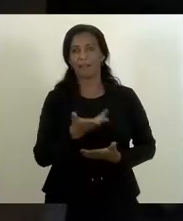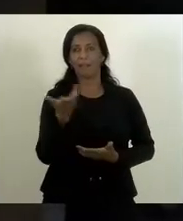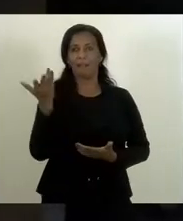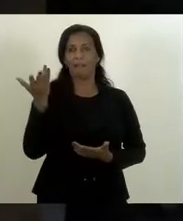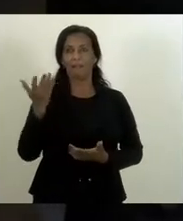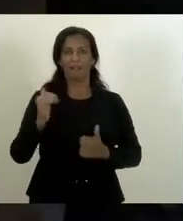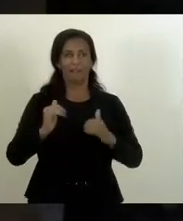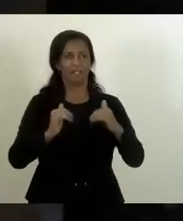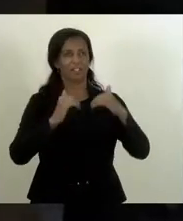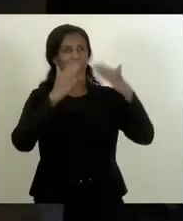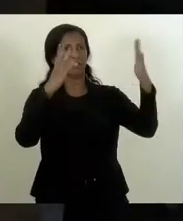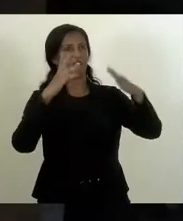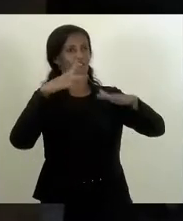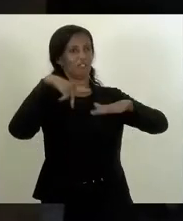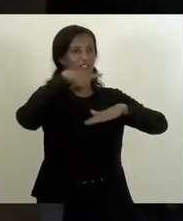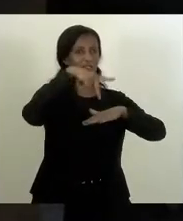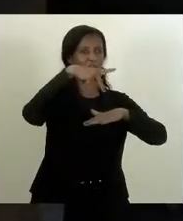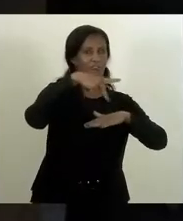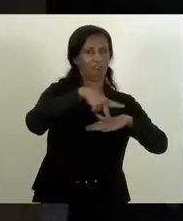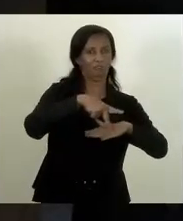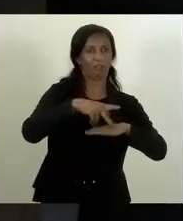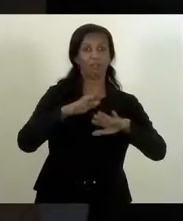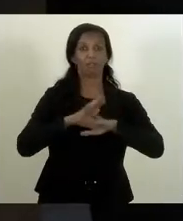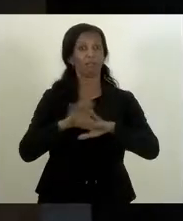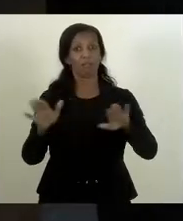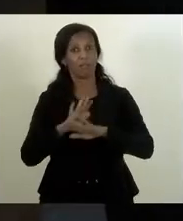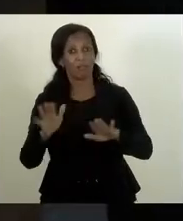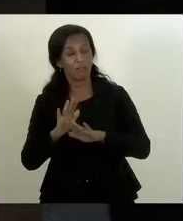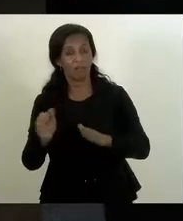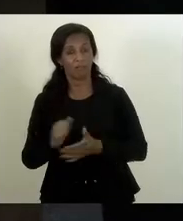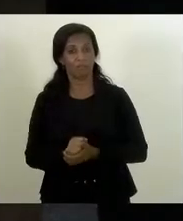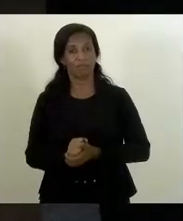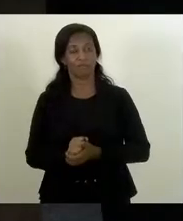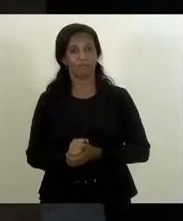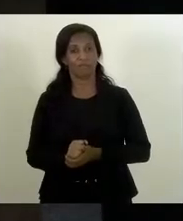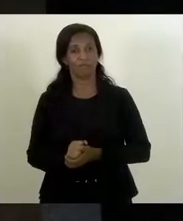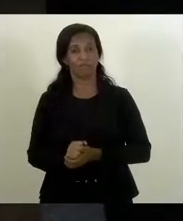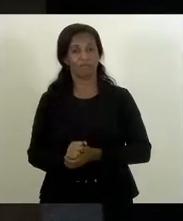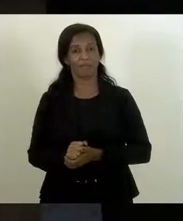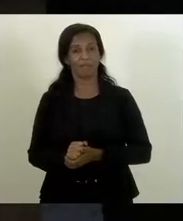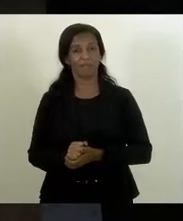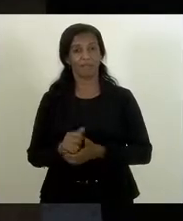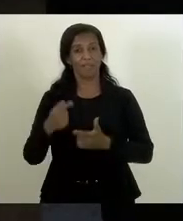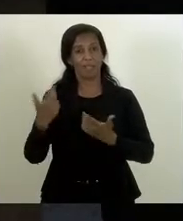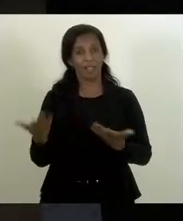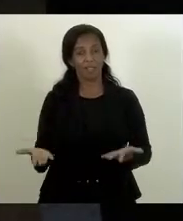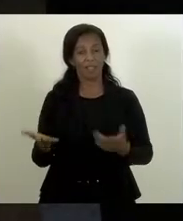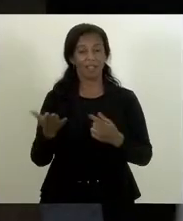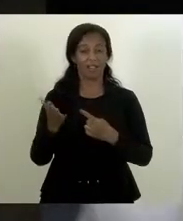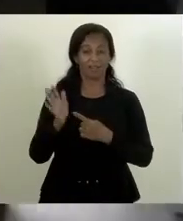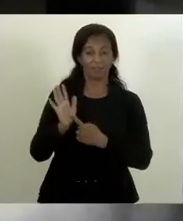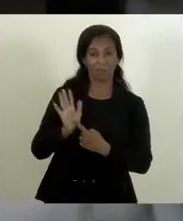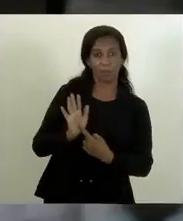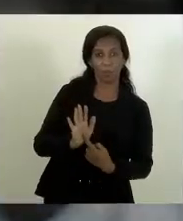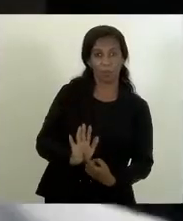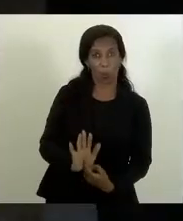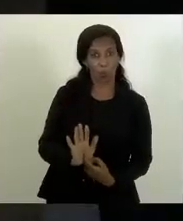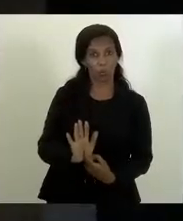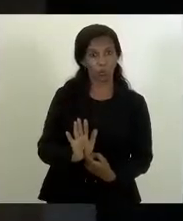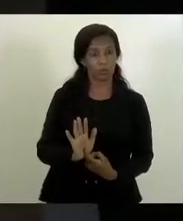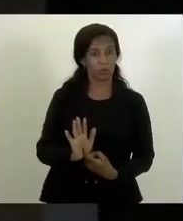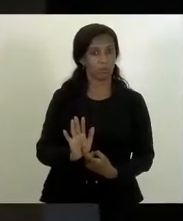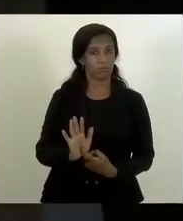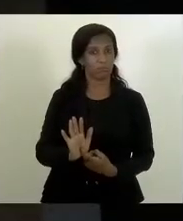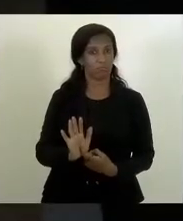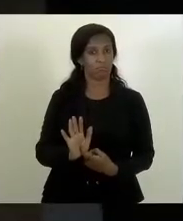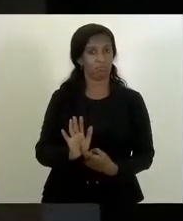as grandes nações. Não, é aquela que aborda e mostra